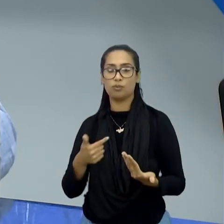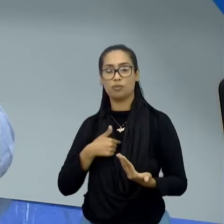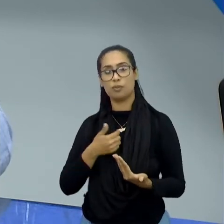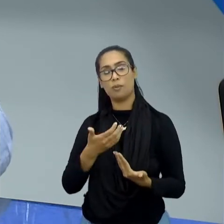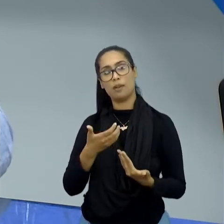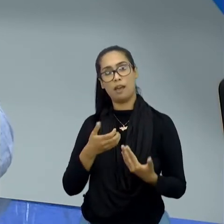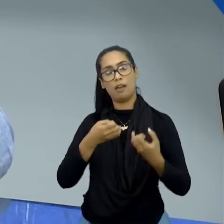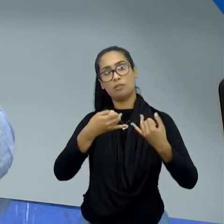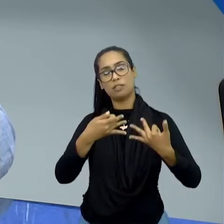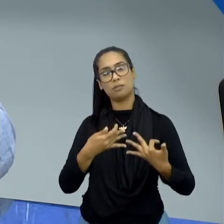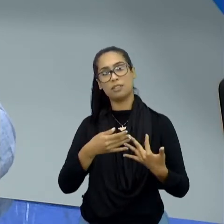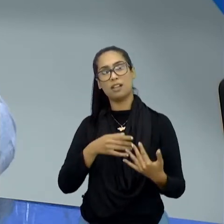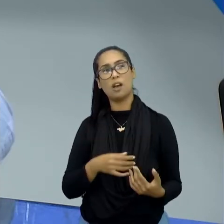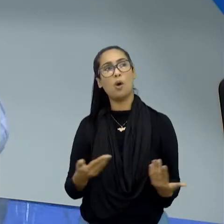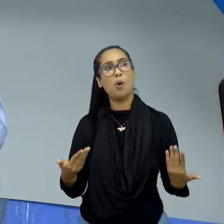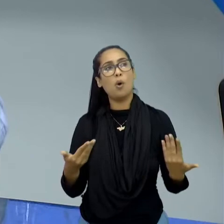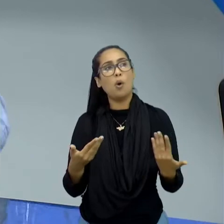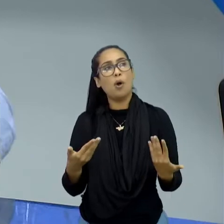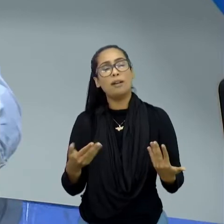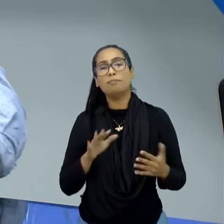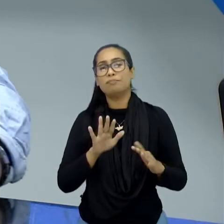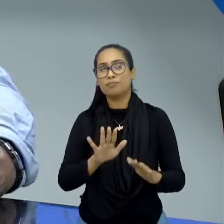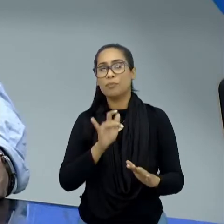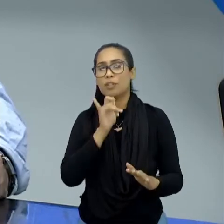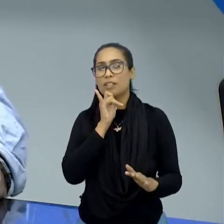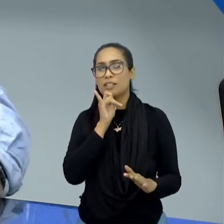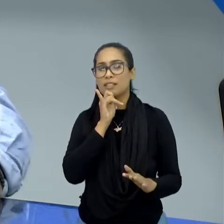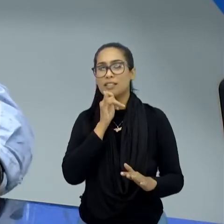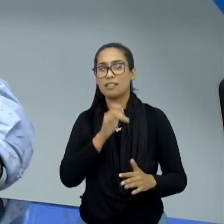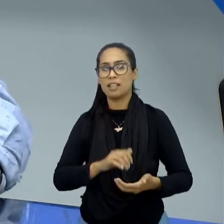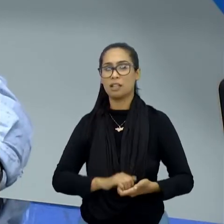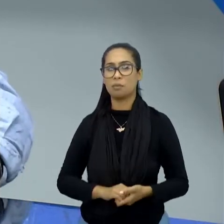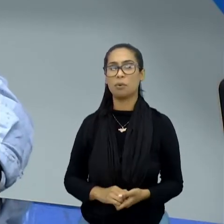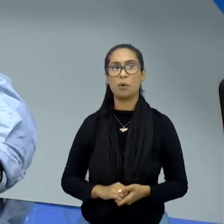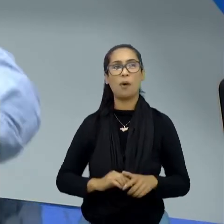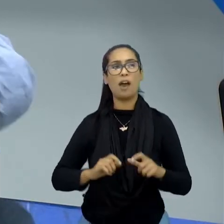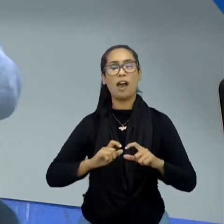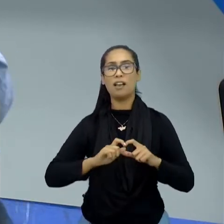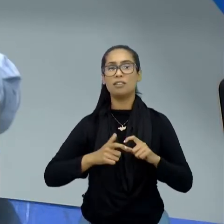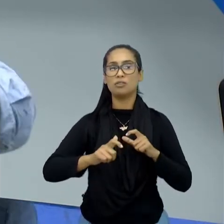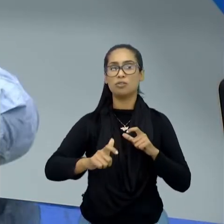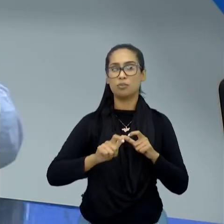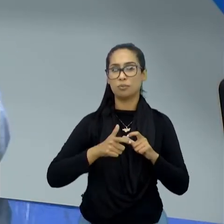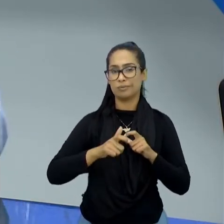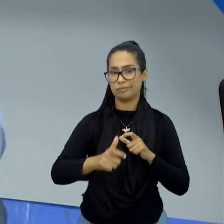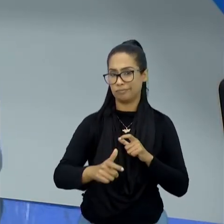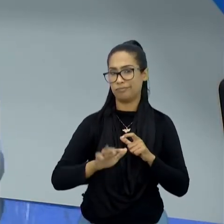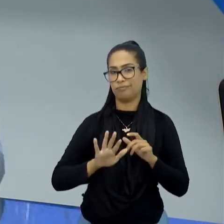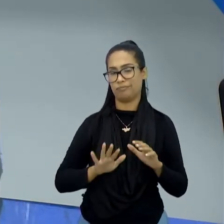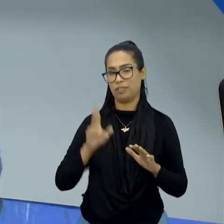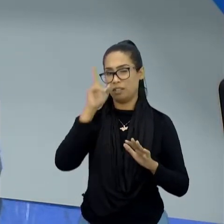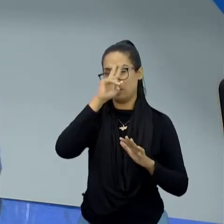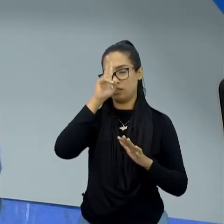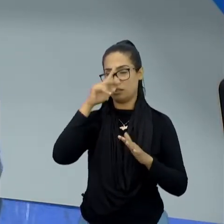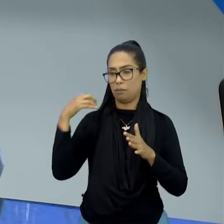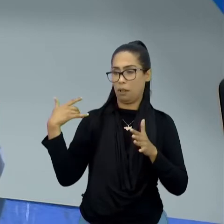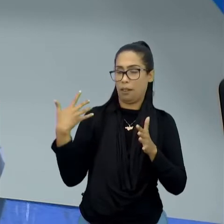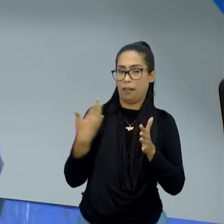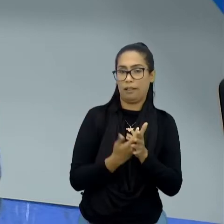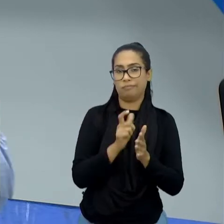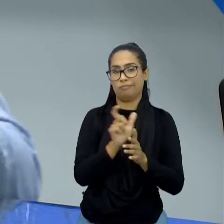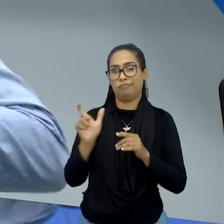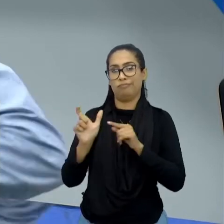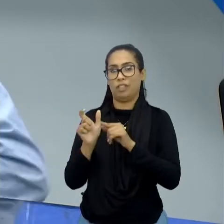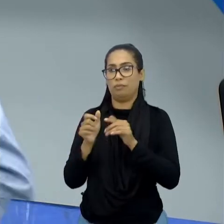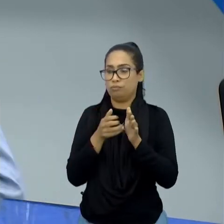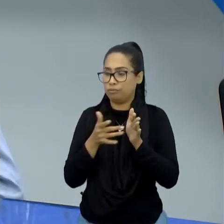uma definição do tipo etimológica, o que é, eu não vou falar da história da palavra em si. Eu